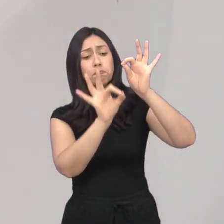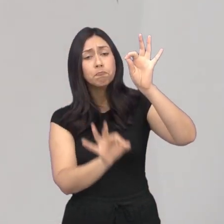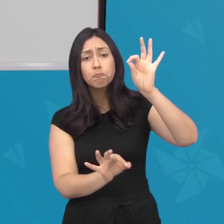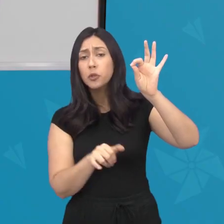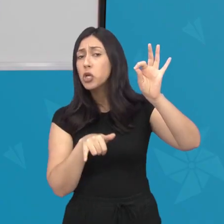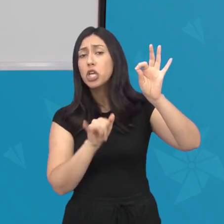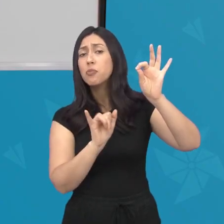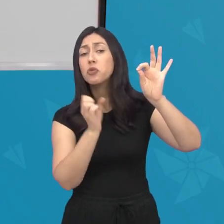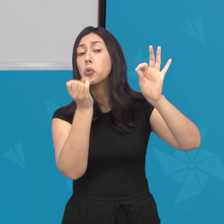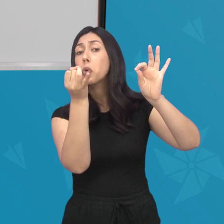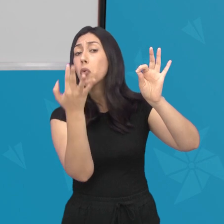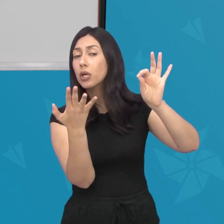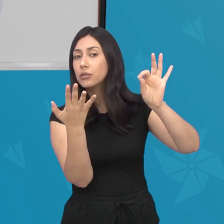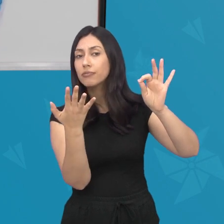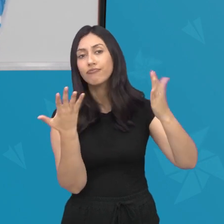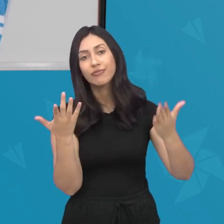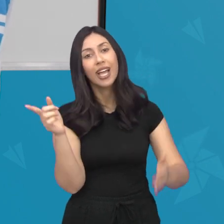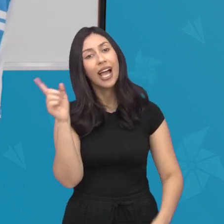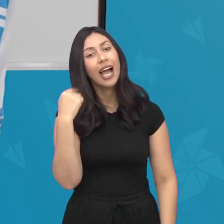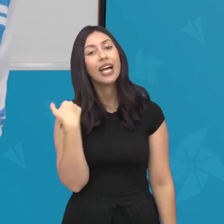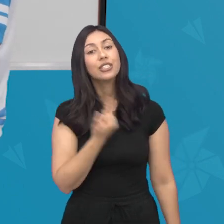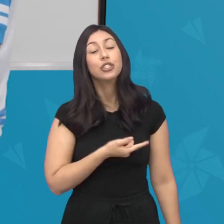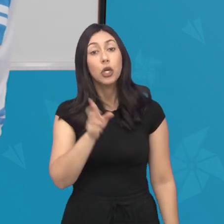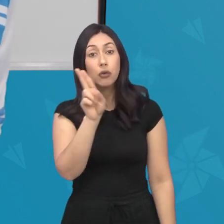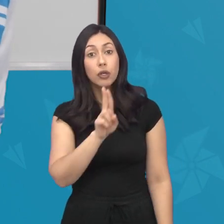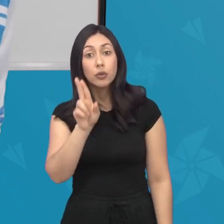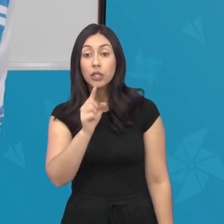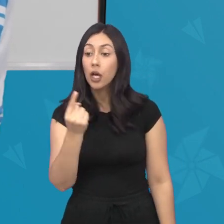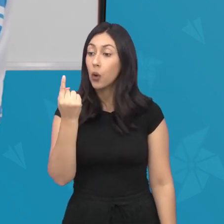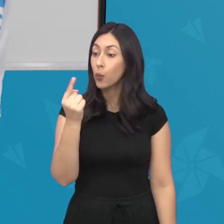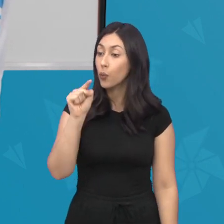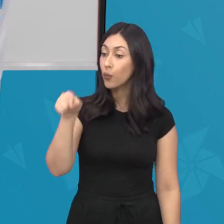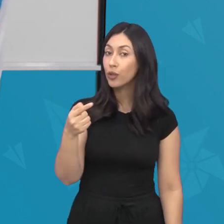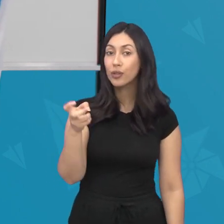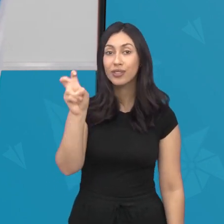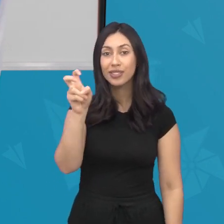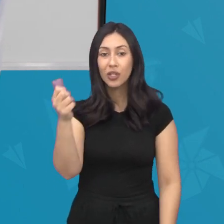1,5 na equação. Ok?